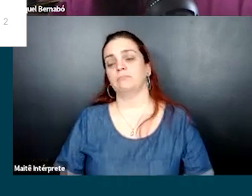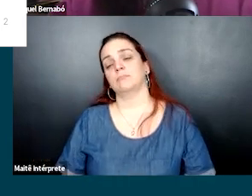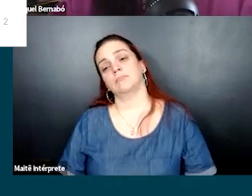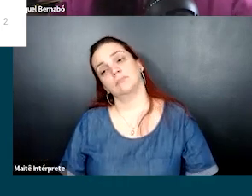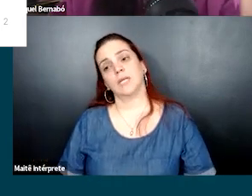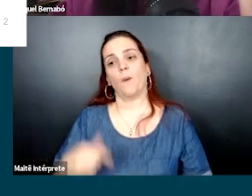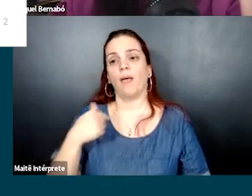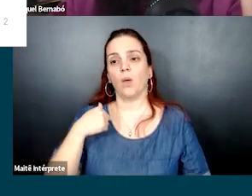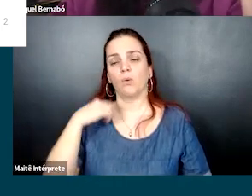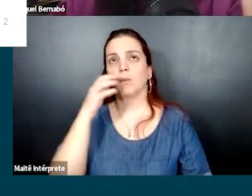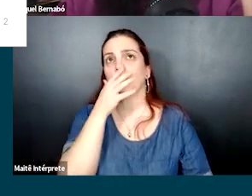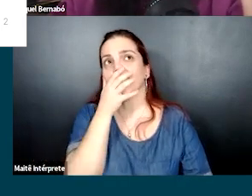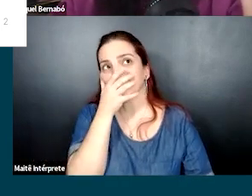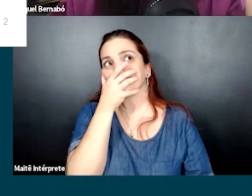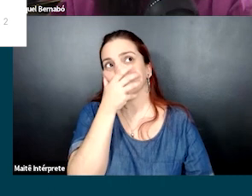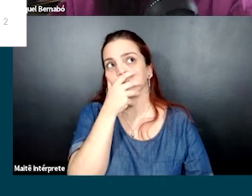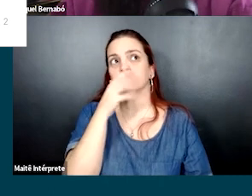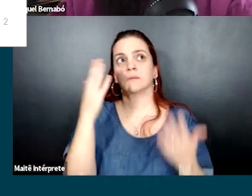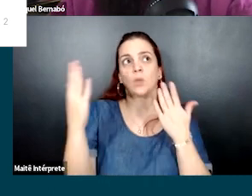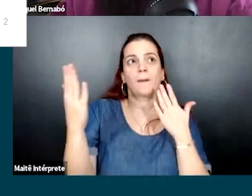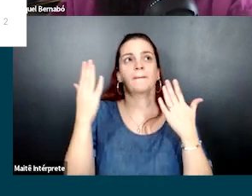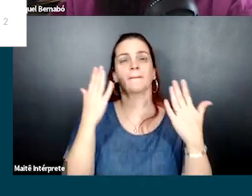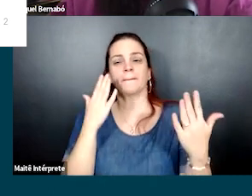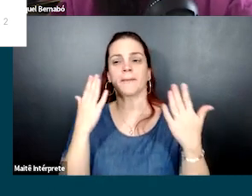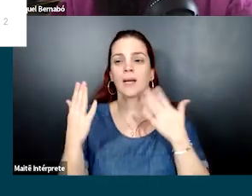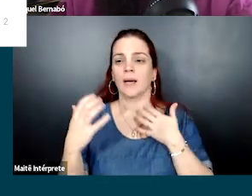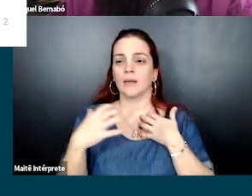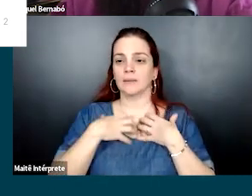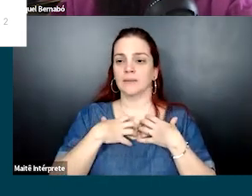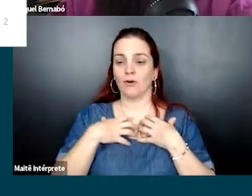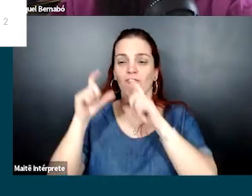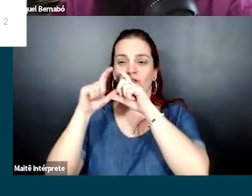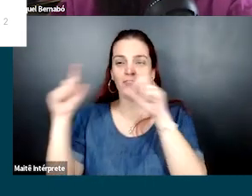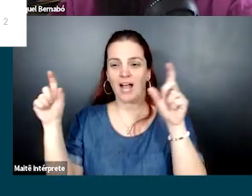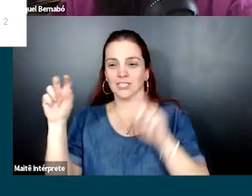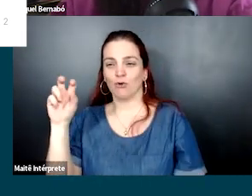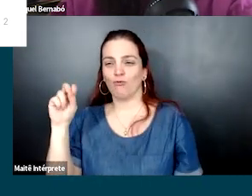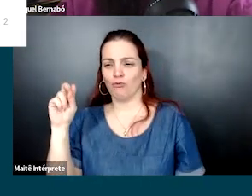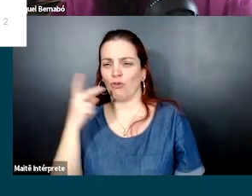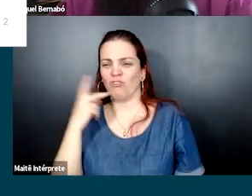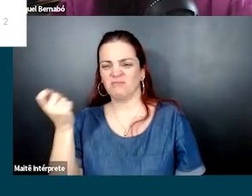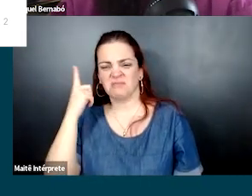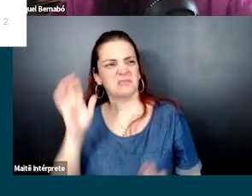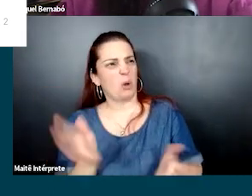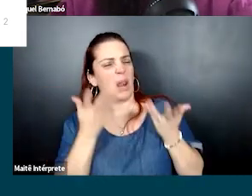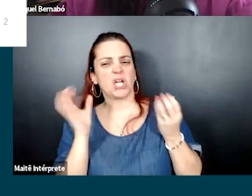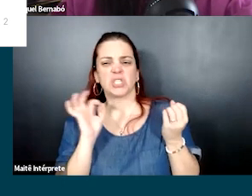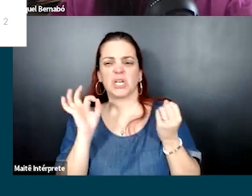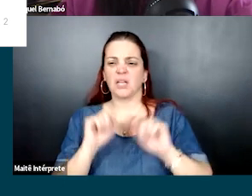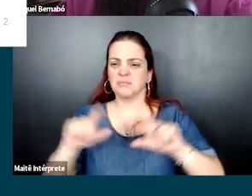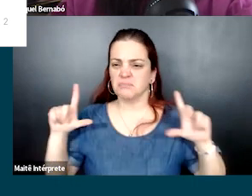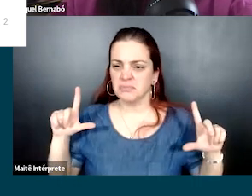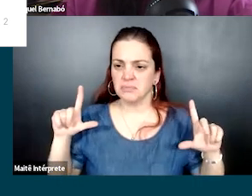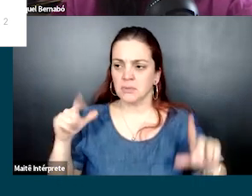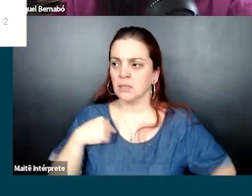alguma. Então, isso me trouxe assim alguns paralelos, né, como se a frase da minha avó fosse uma